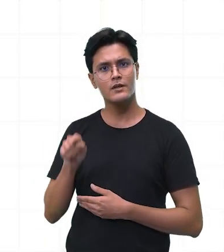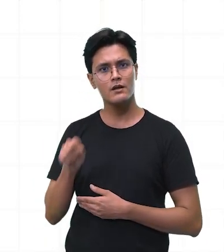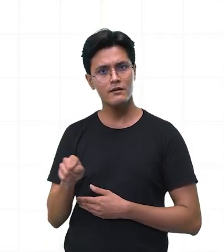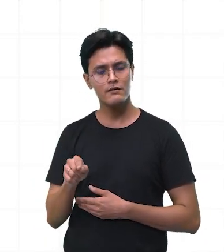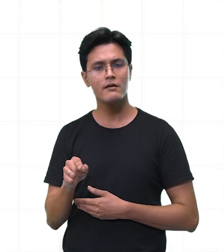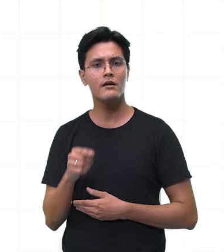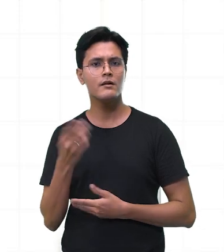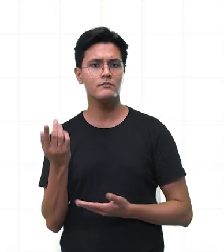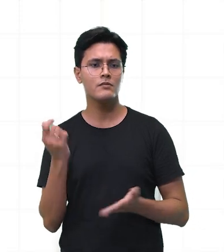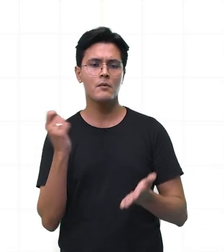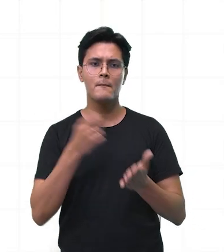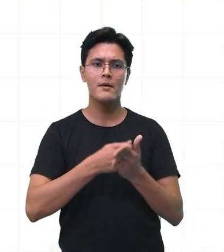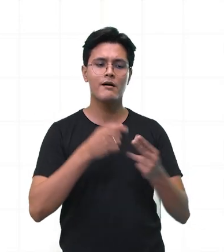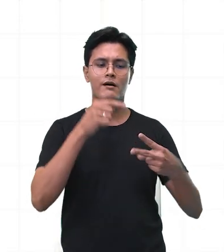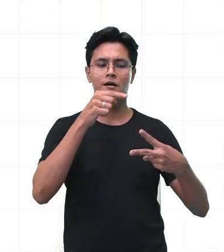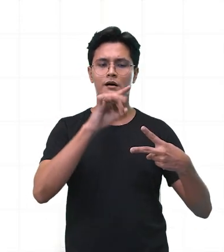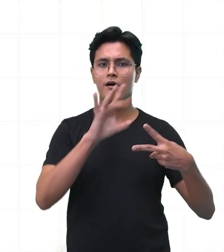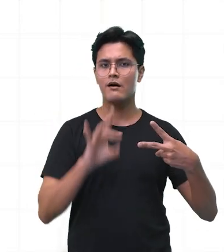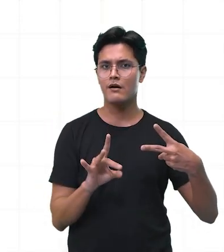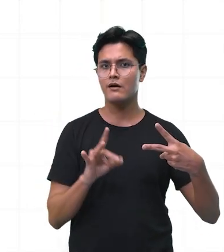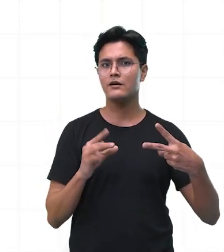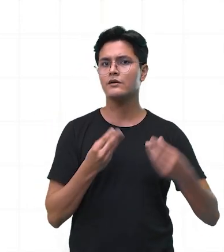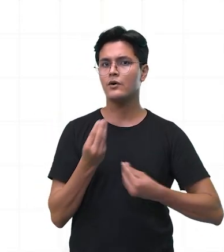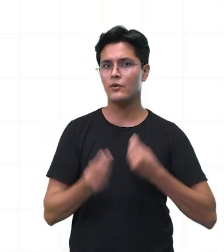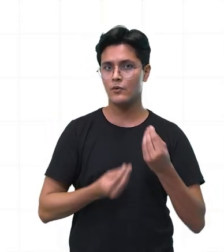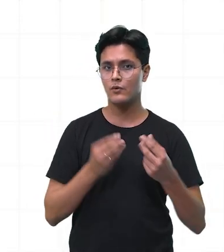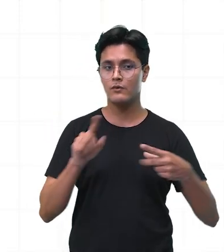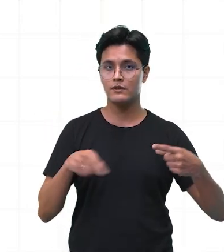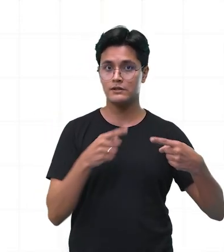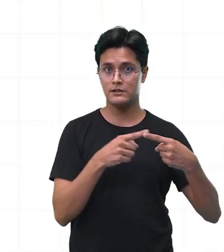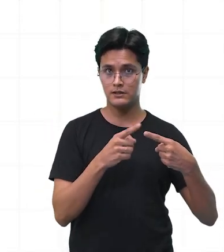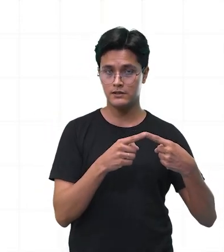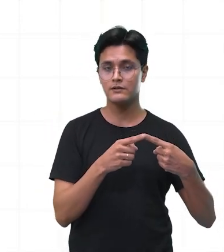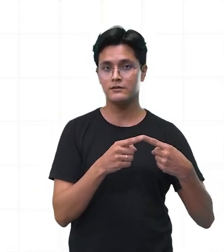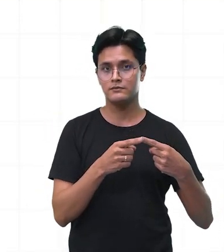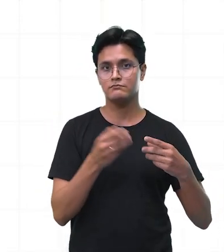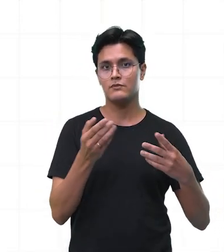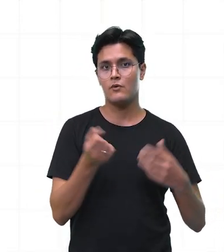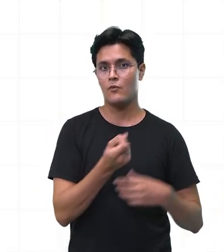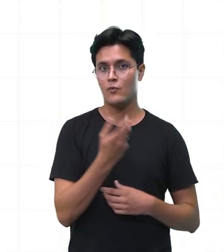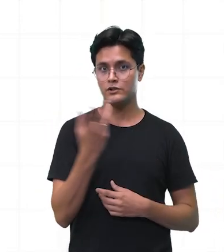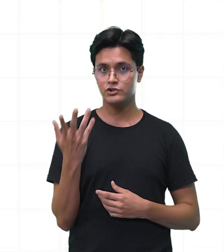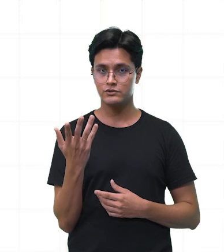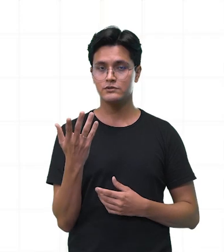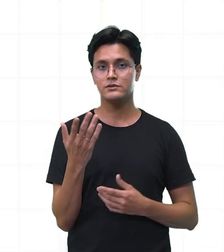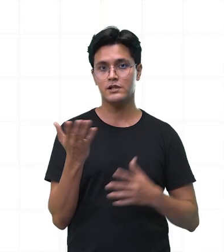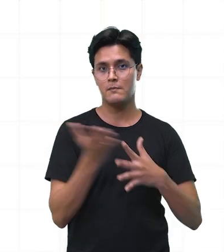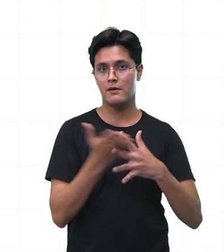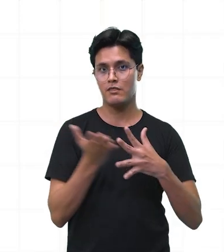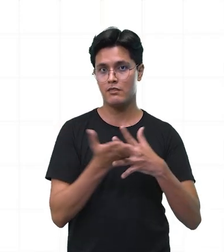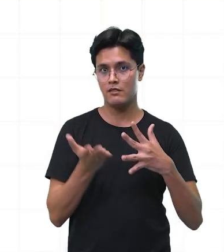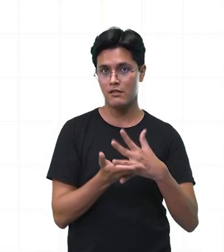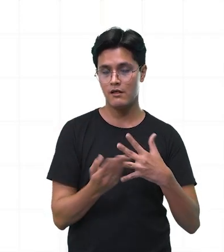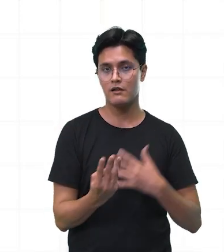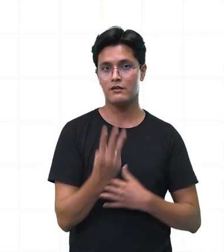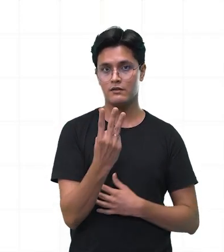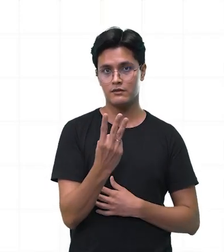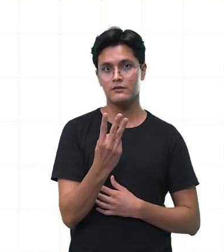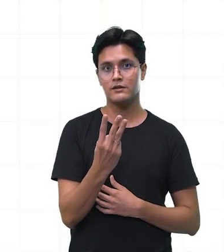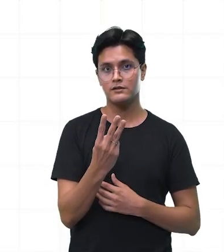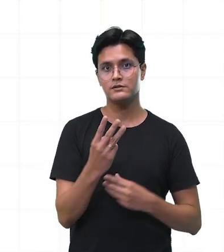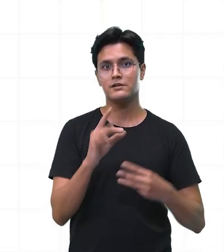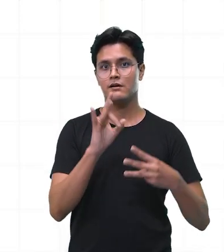de pagamento? No primeiro plano, 3 vezes R$500, 3 parcelas de 500, ele vai